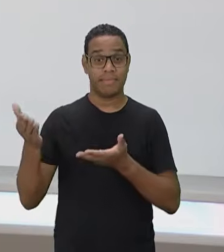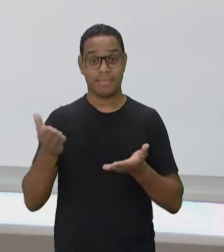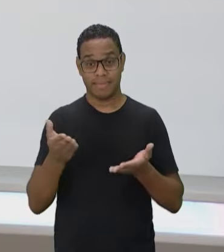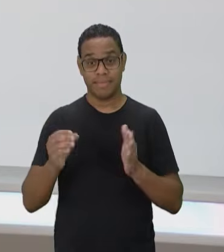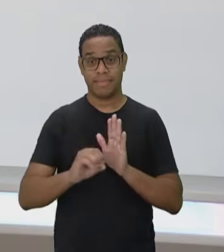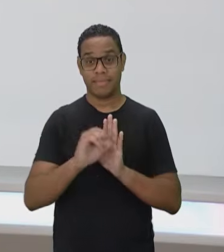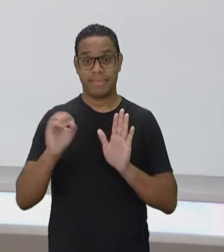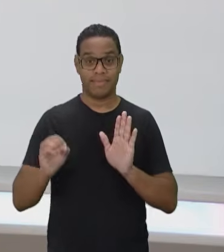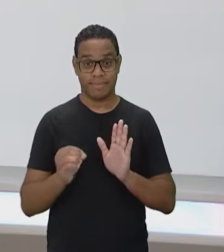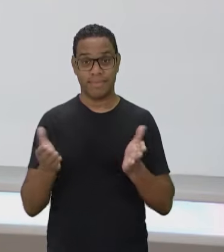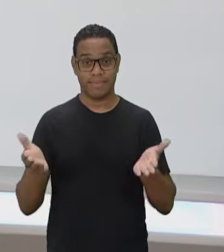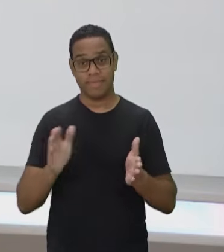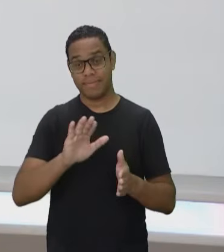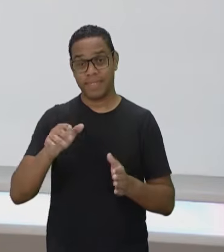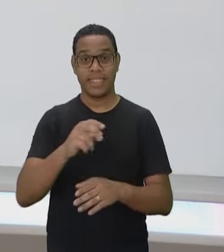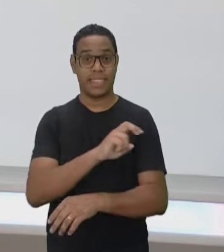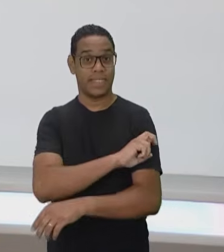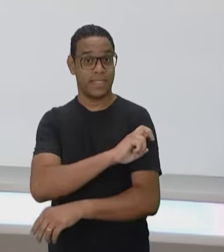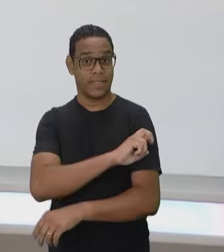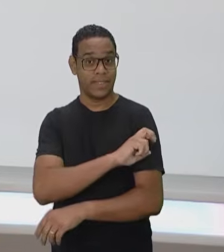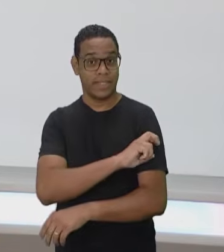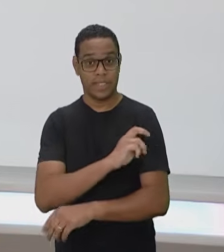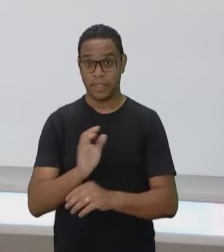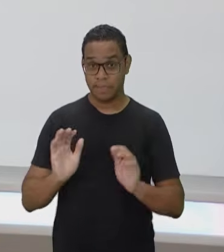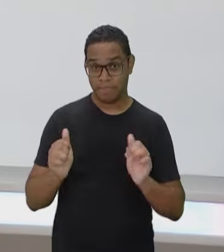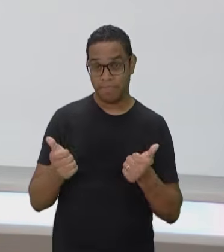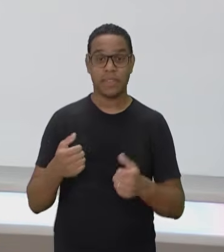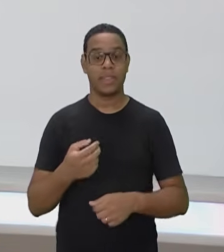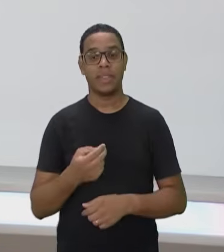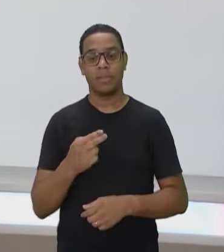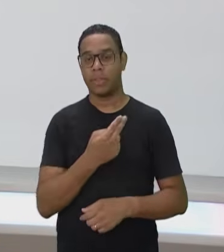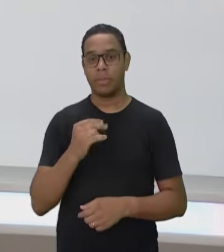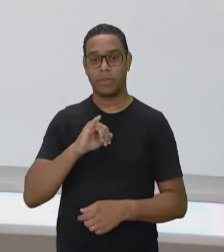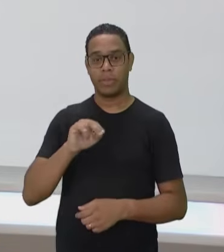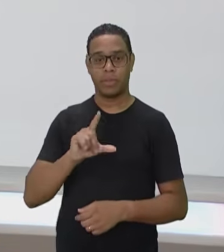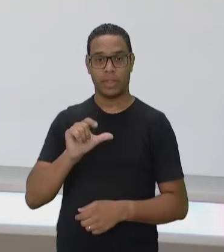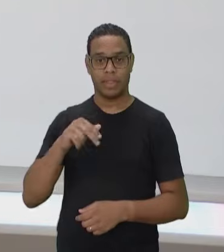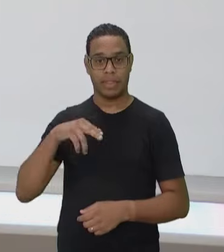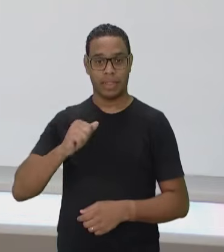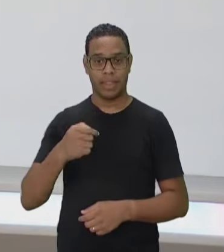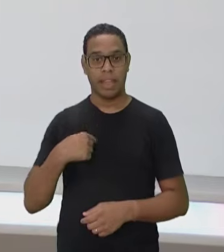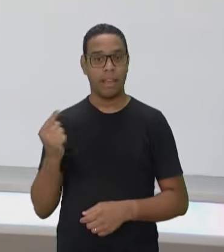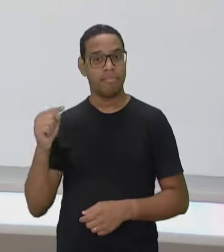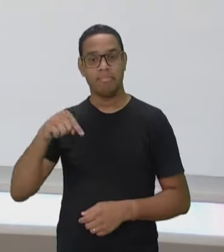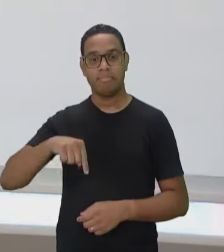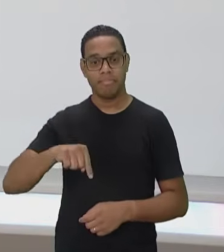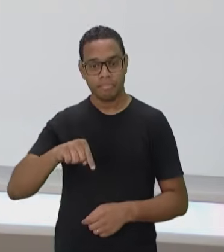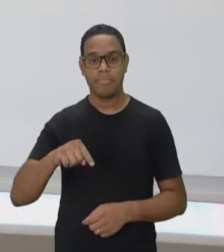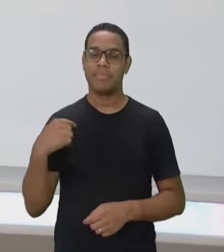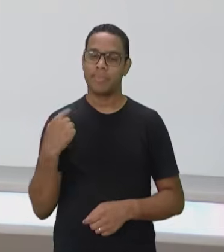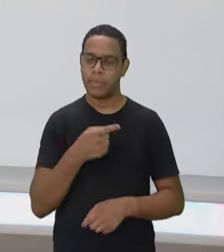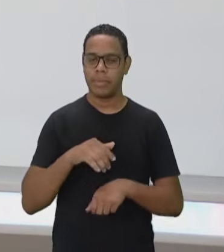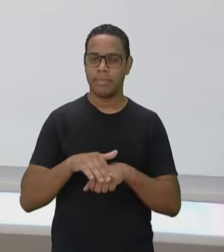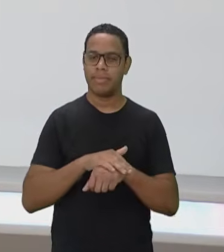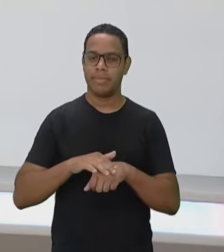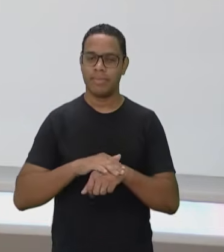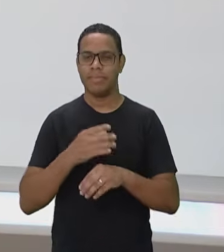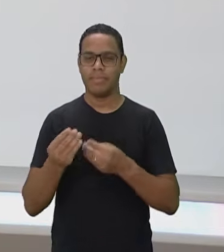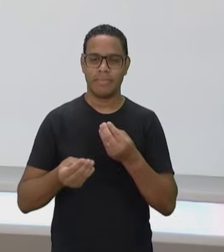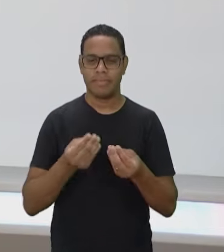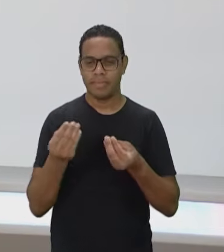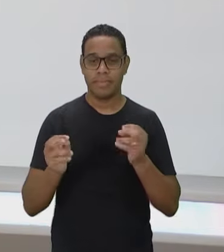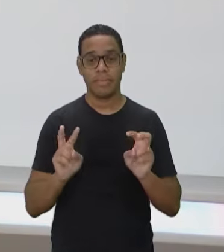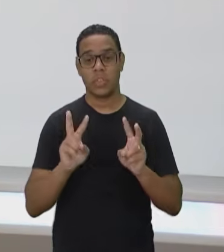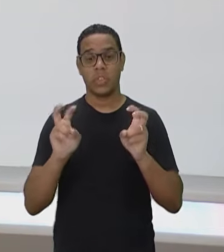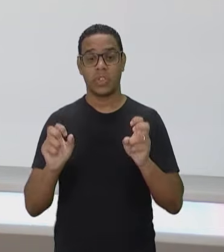ao Centro de Mídias, galerinha do 5º ano. Eu sou a Pro Juliana Nadeu e estou aqui para a gente conversar um pouquinho